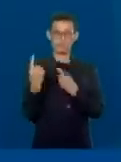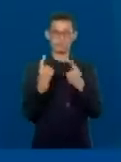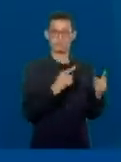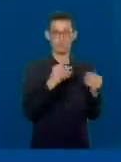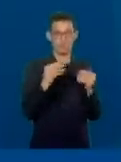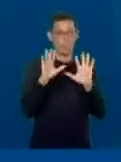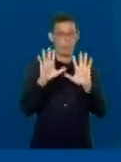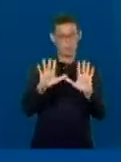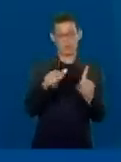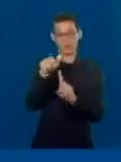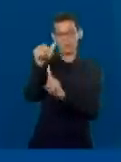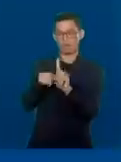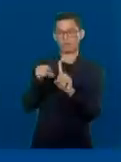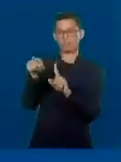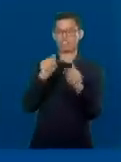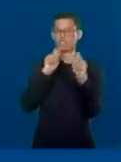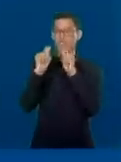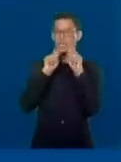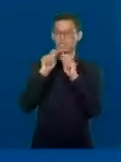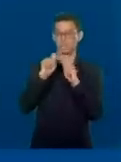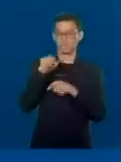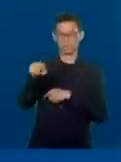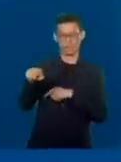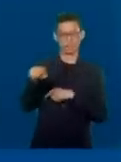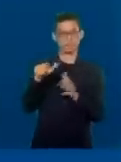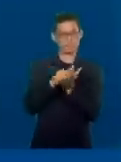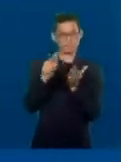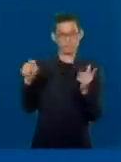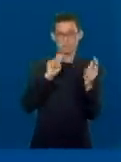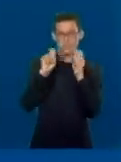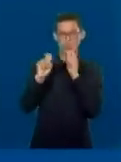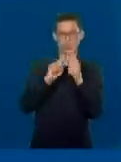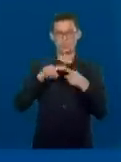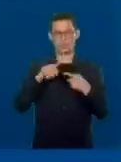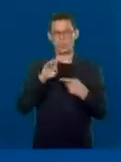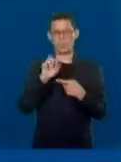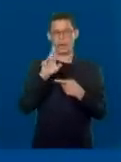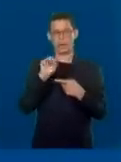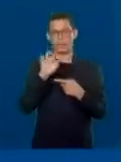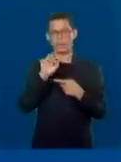jornalista Bárbara Gância, jornalista,